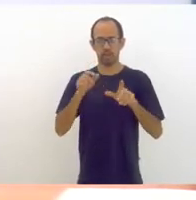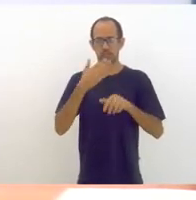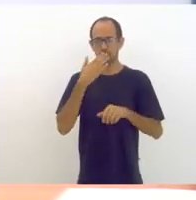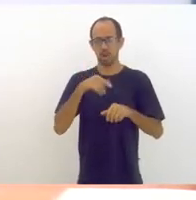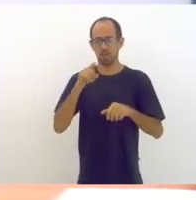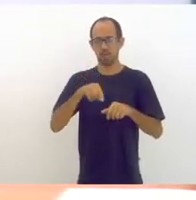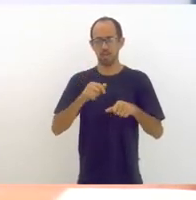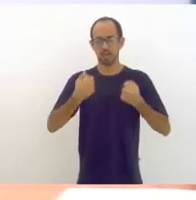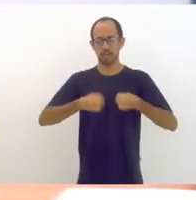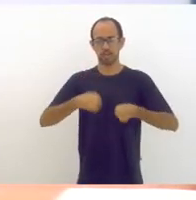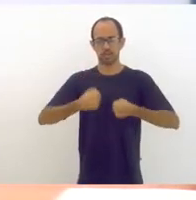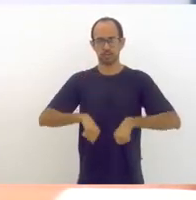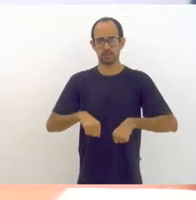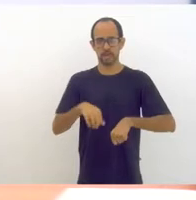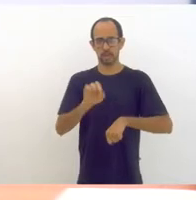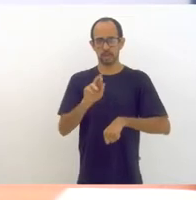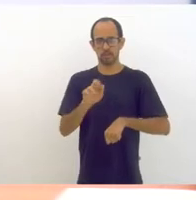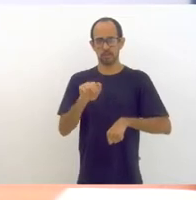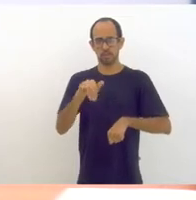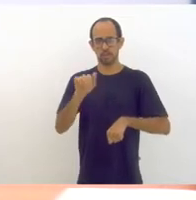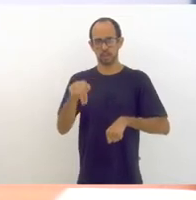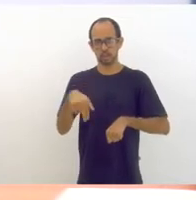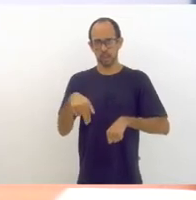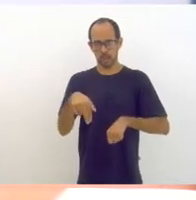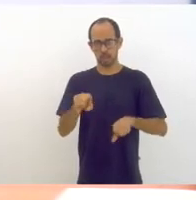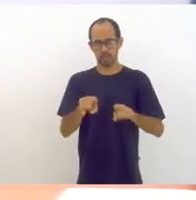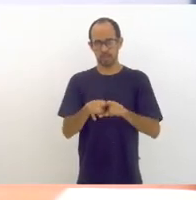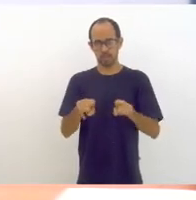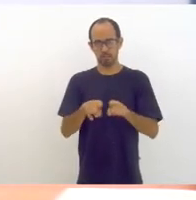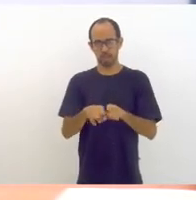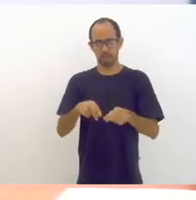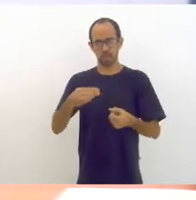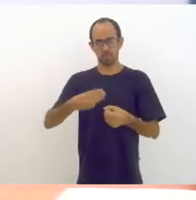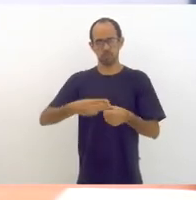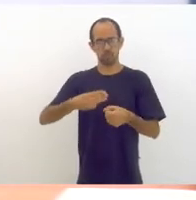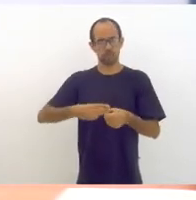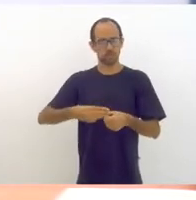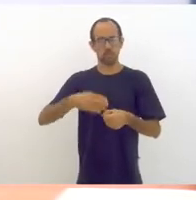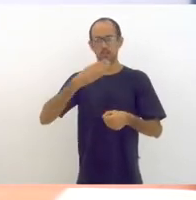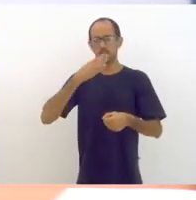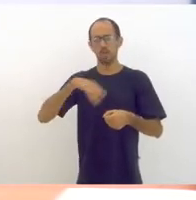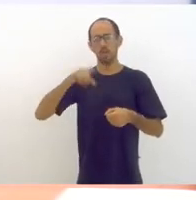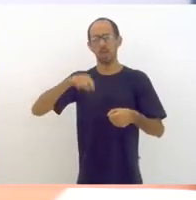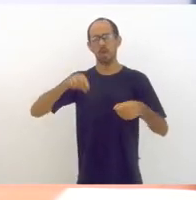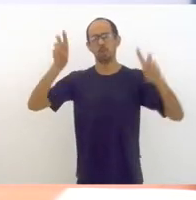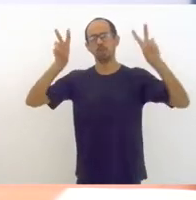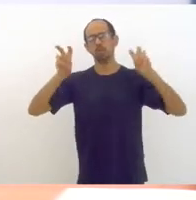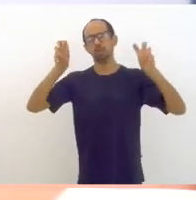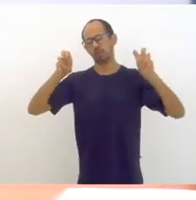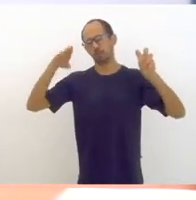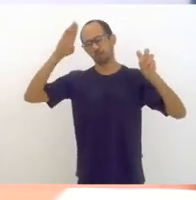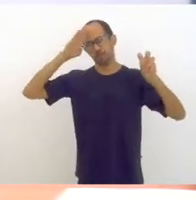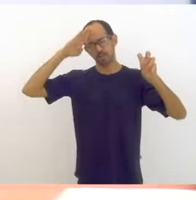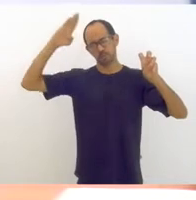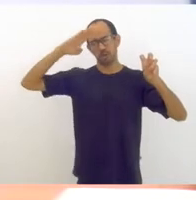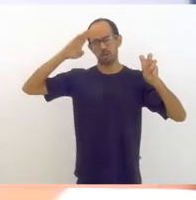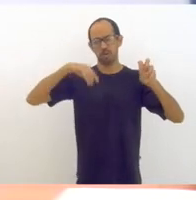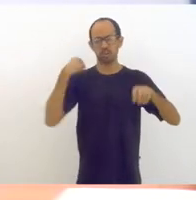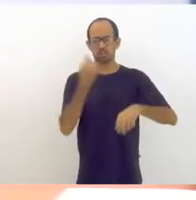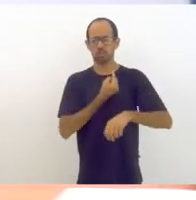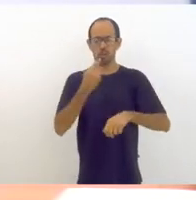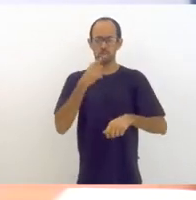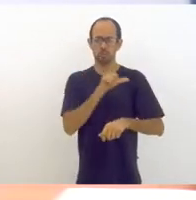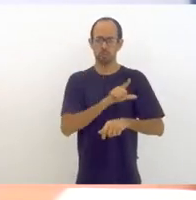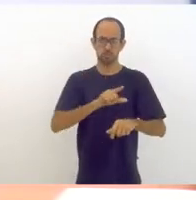dos municípios qual é a questão central, né, para que a gente possa buscar,